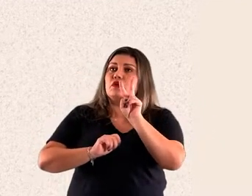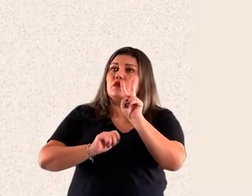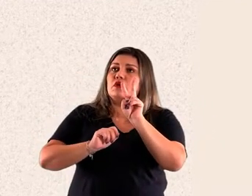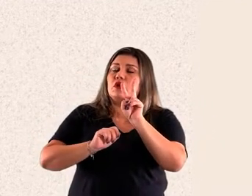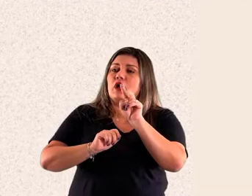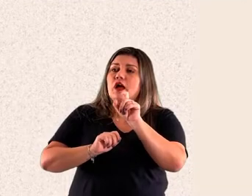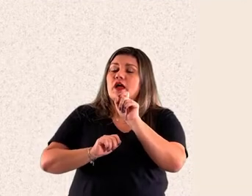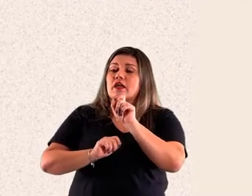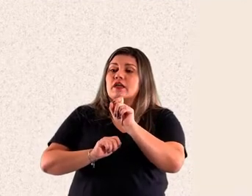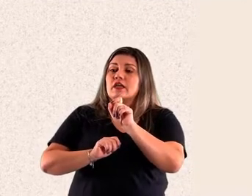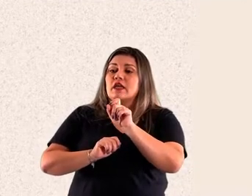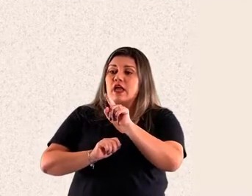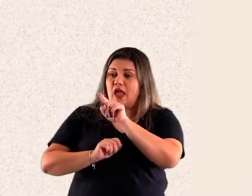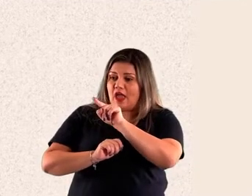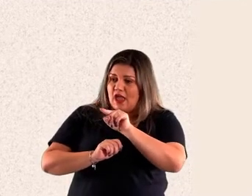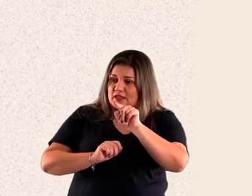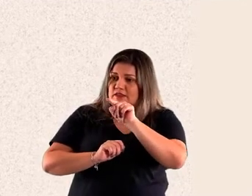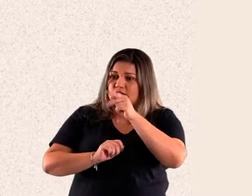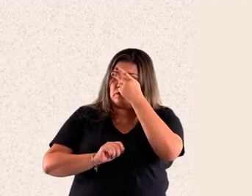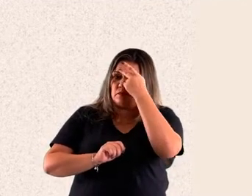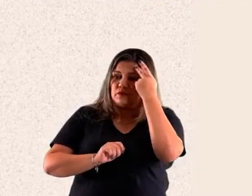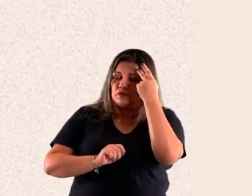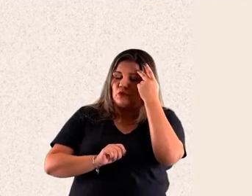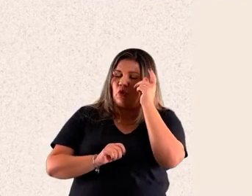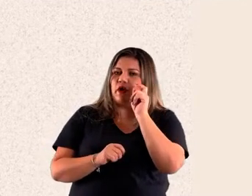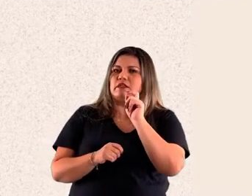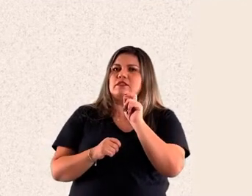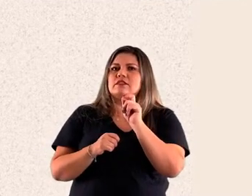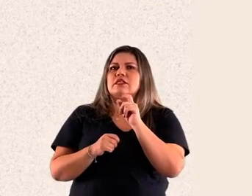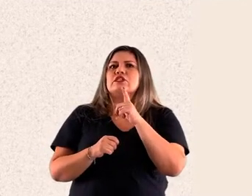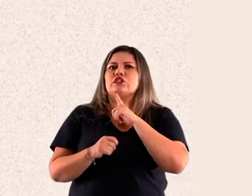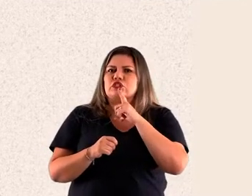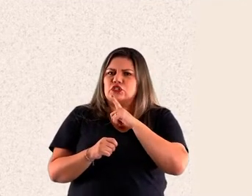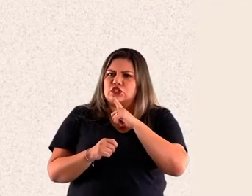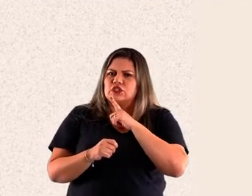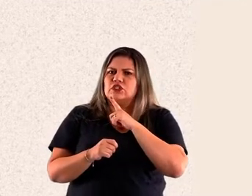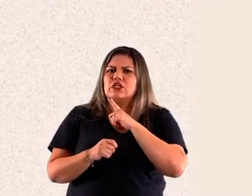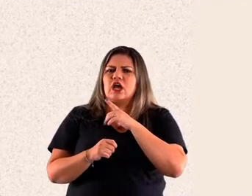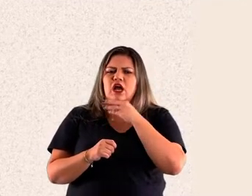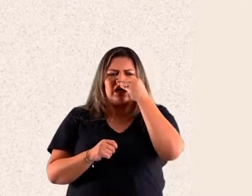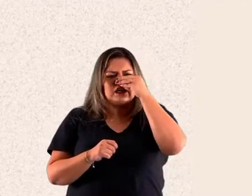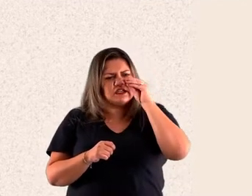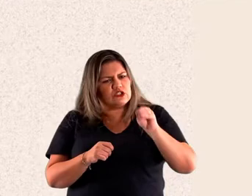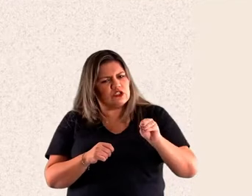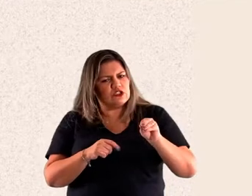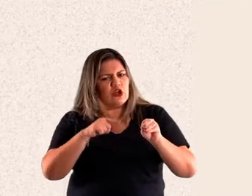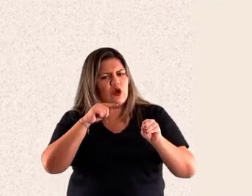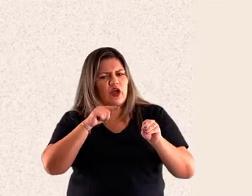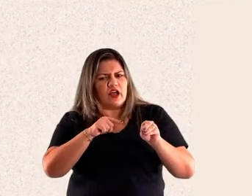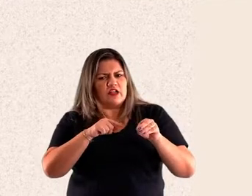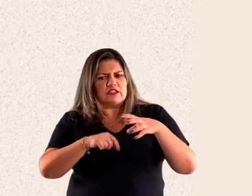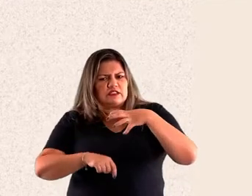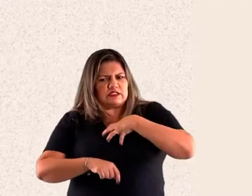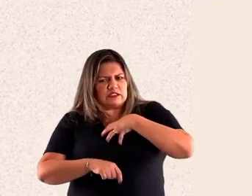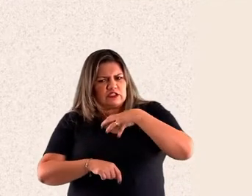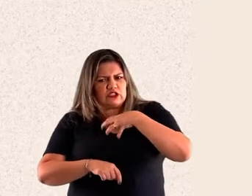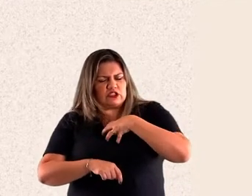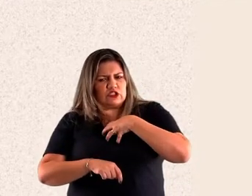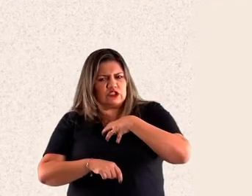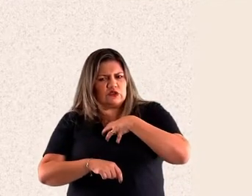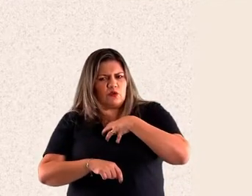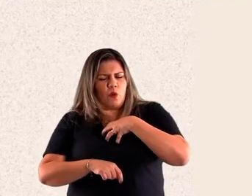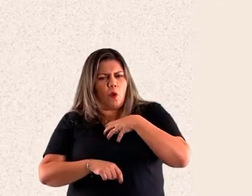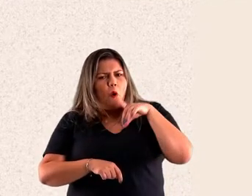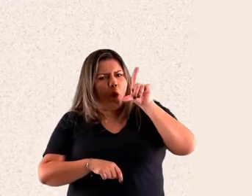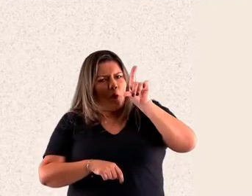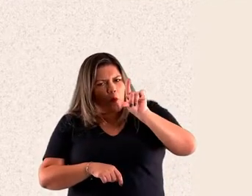que ela tá elas passavam por episódios de rejeição de exclusão e elas relataram sentir menos dor